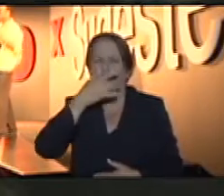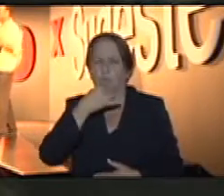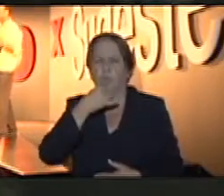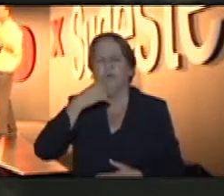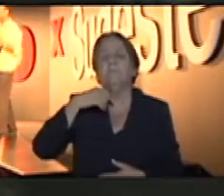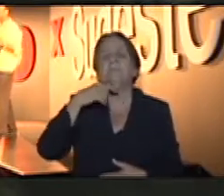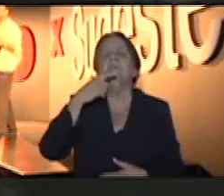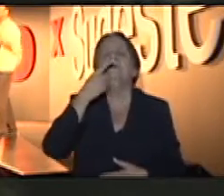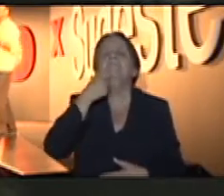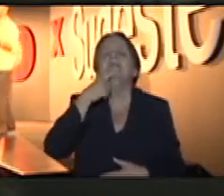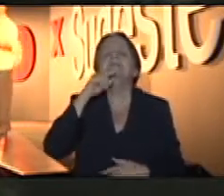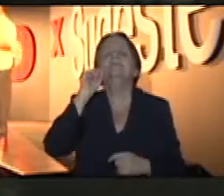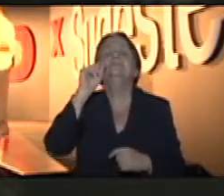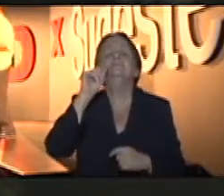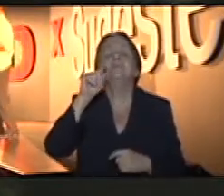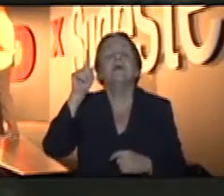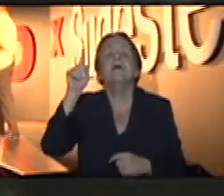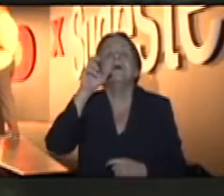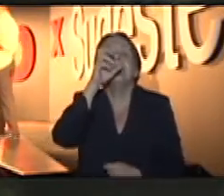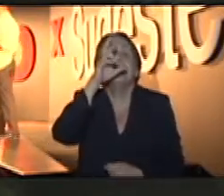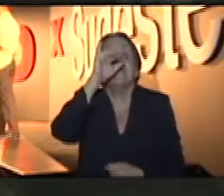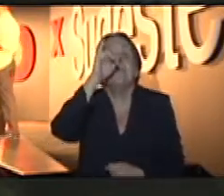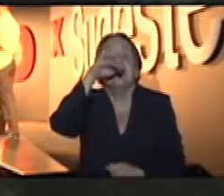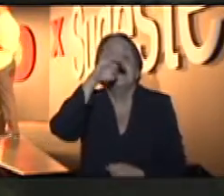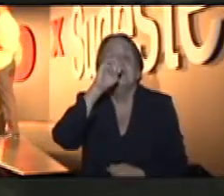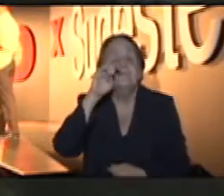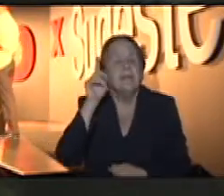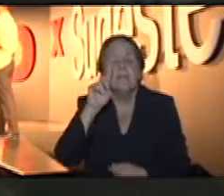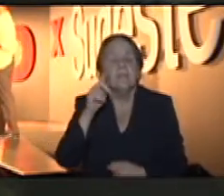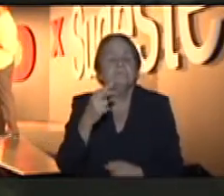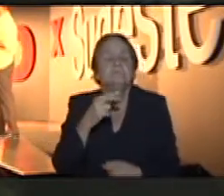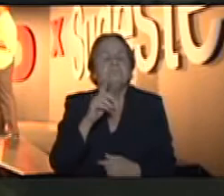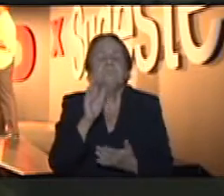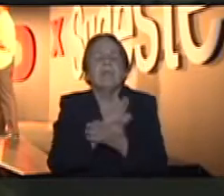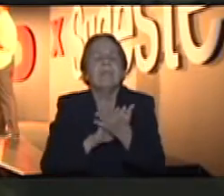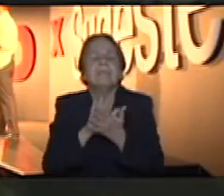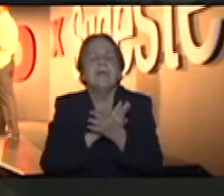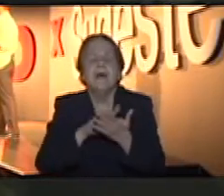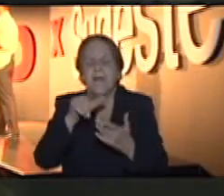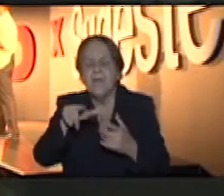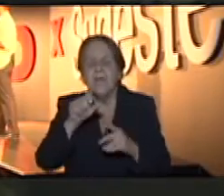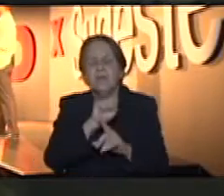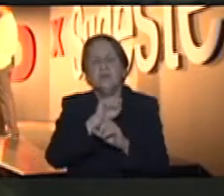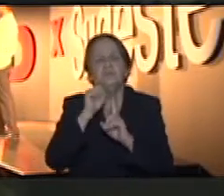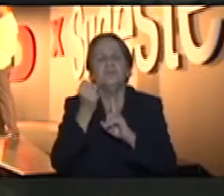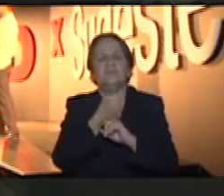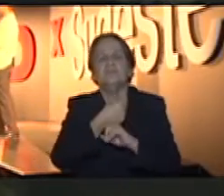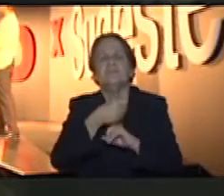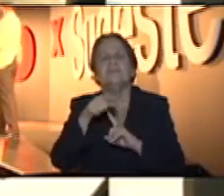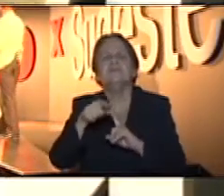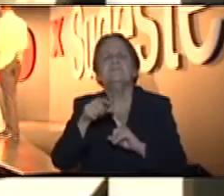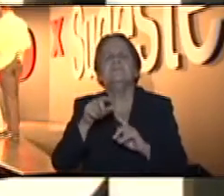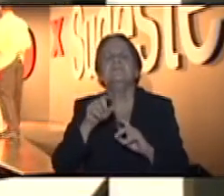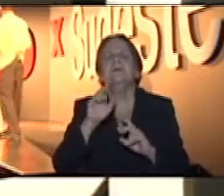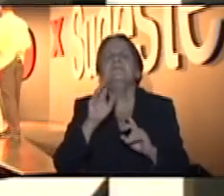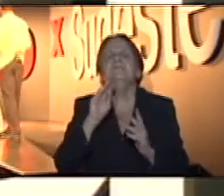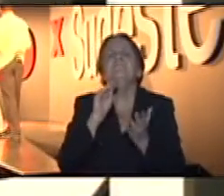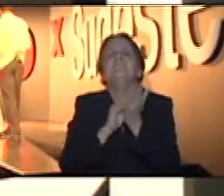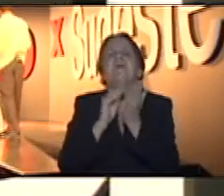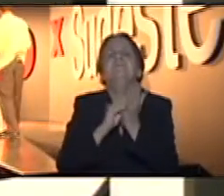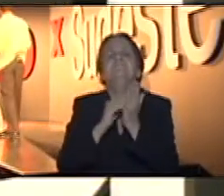ou produto de uma sociedade em desenvolvimento e o professor Isidoro S nos deixa essa